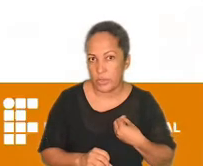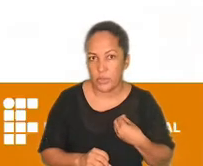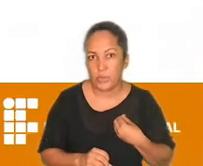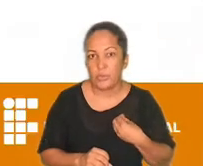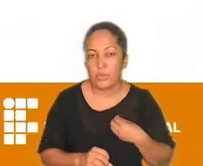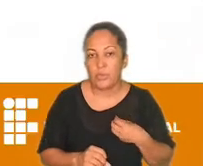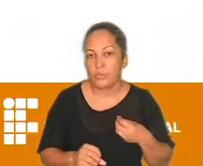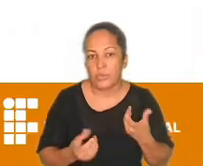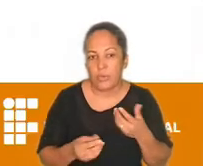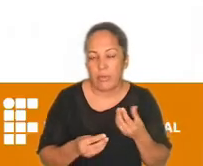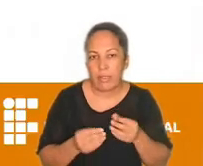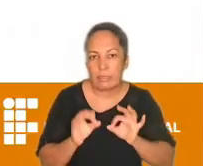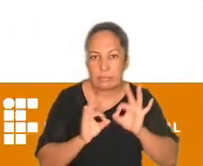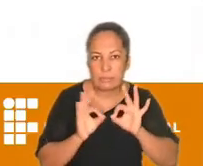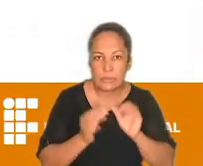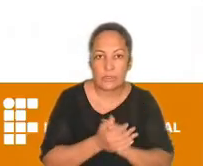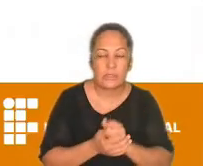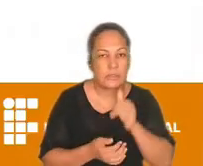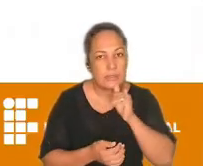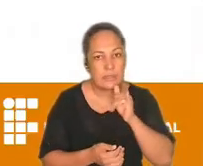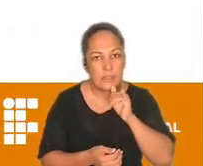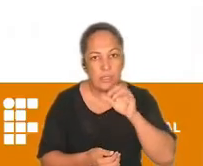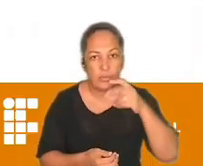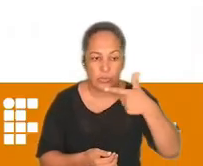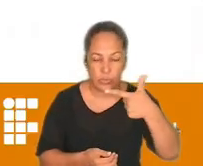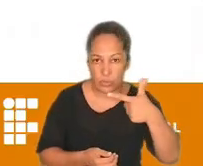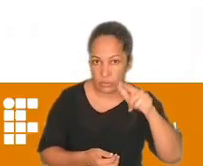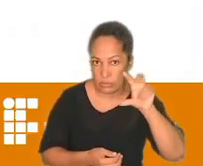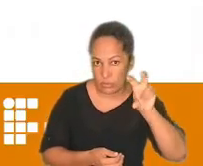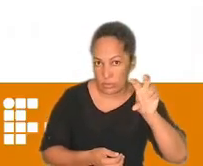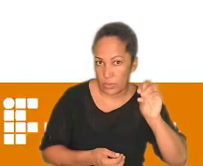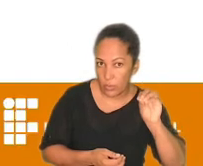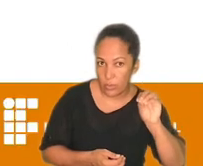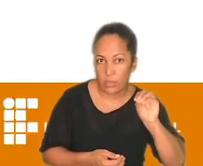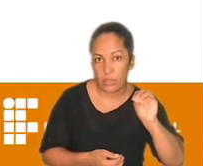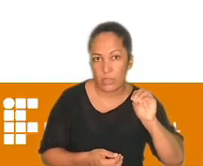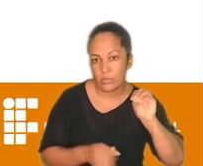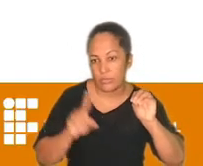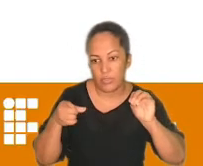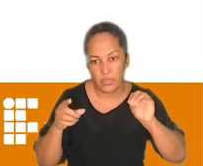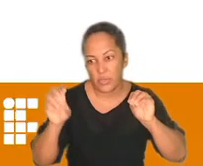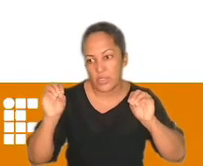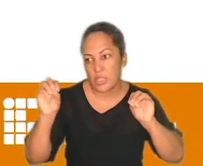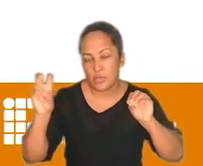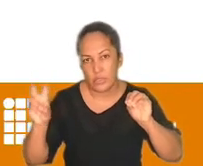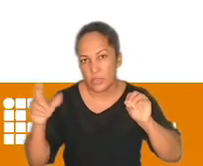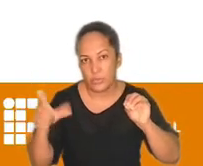bom? Então, esses aqui são os tipos de dados mais comuns que nós temos no nosso banco de dados,